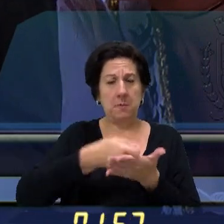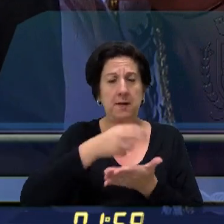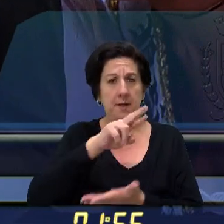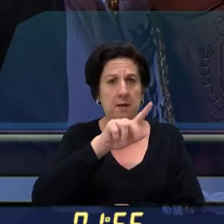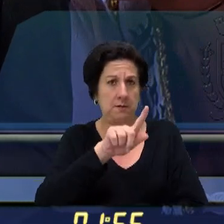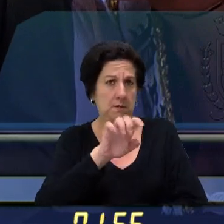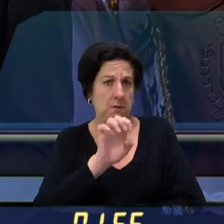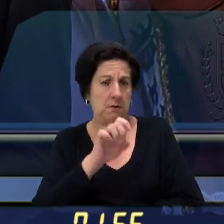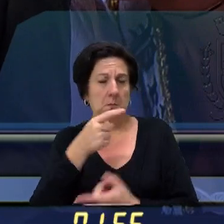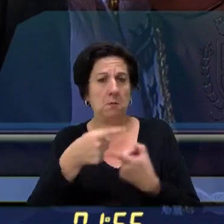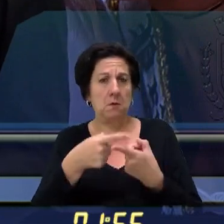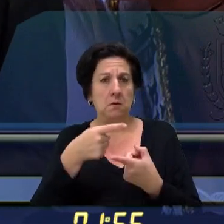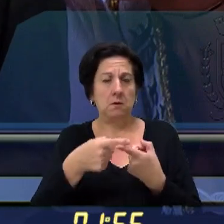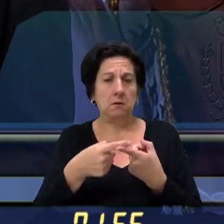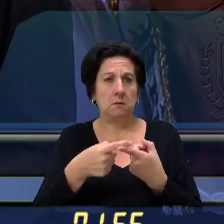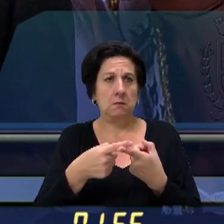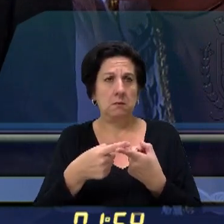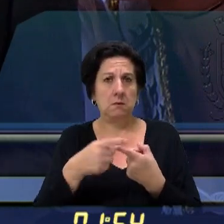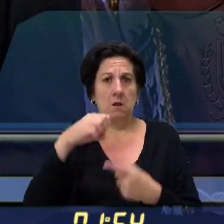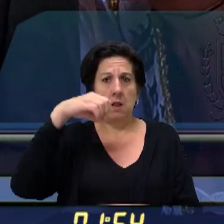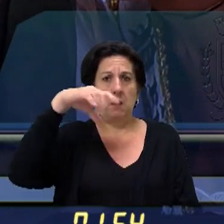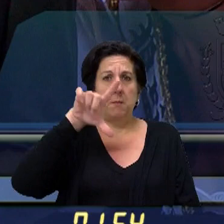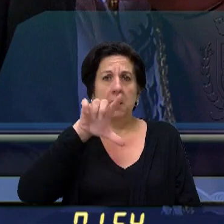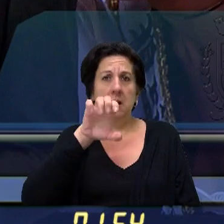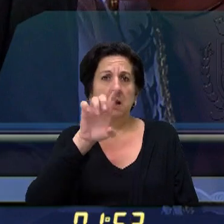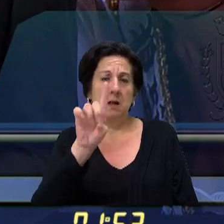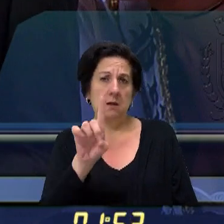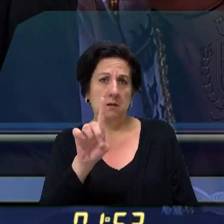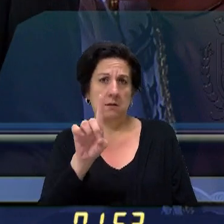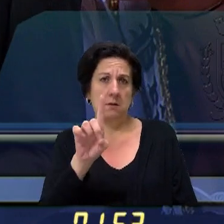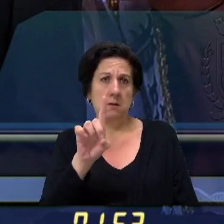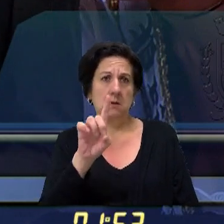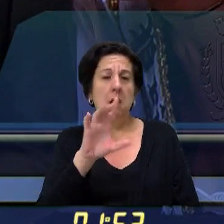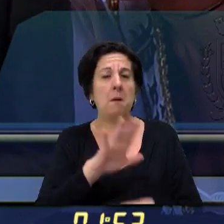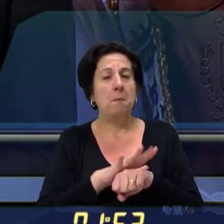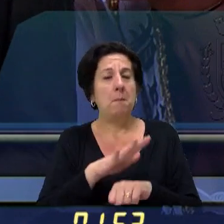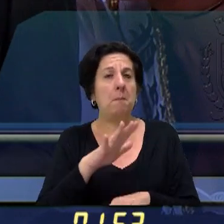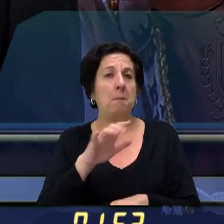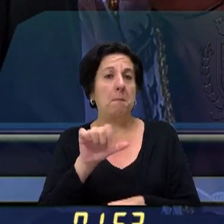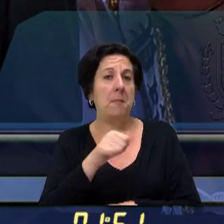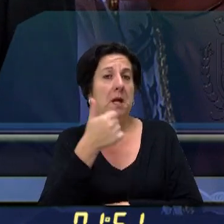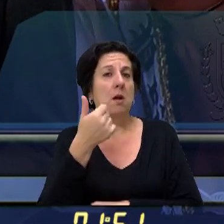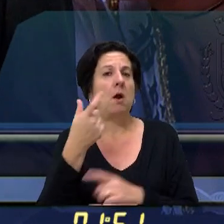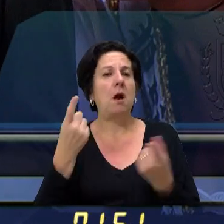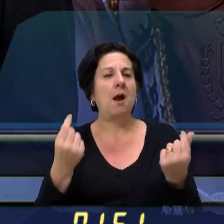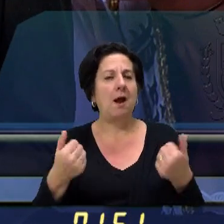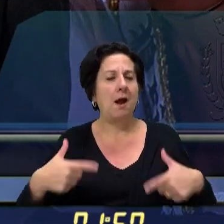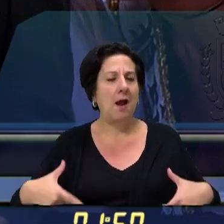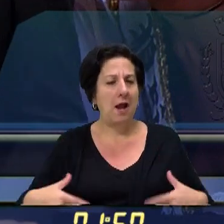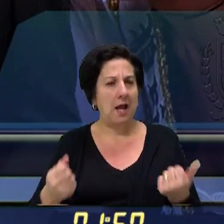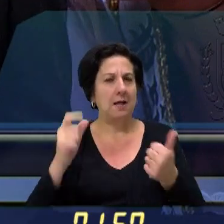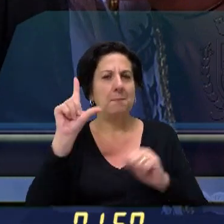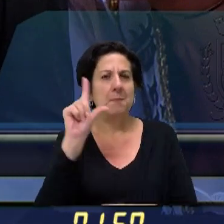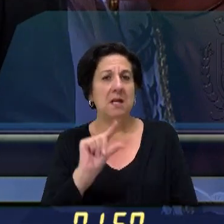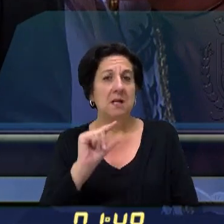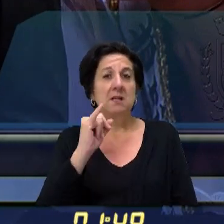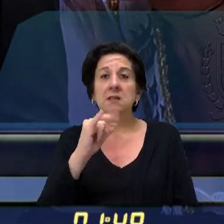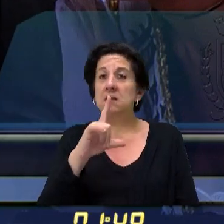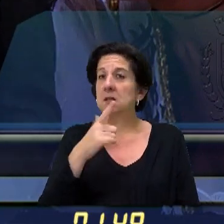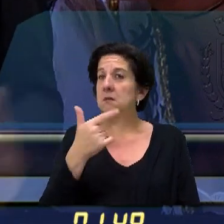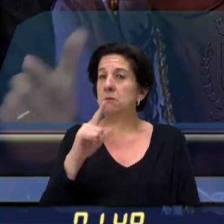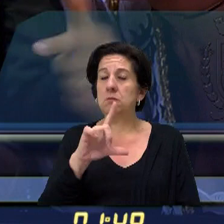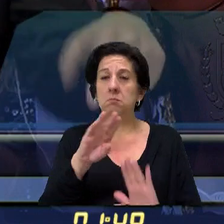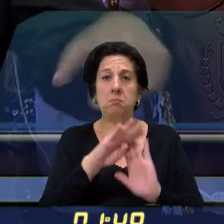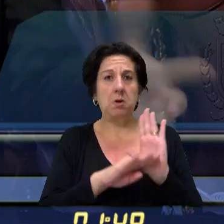por quê? Porque a lâmpada de LED, vereador Armando, ela é mais eficiente e gasta menos. Porque se não tiver